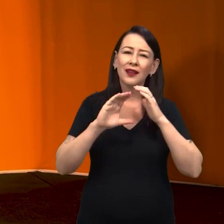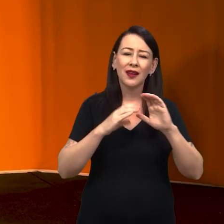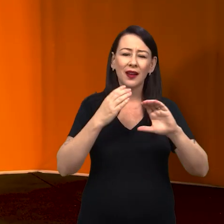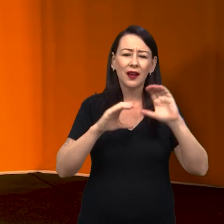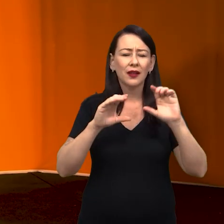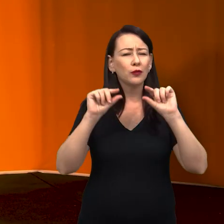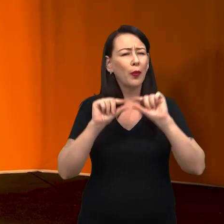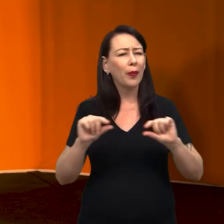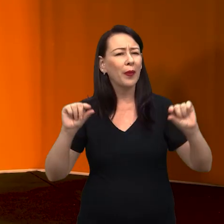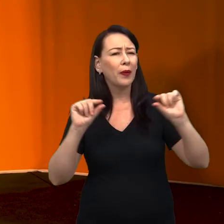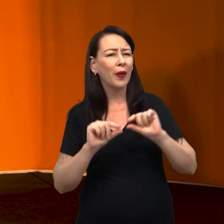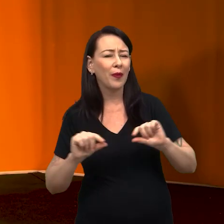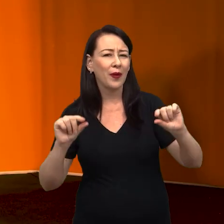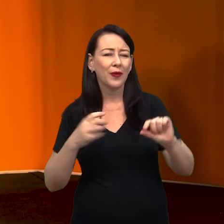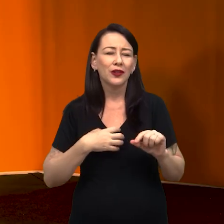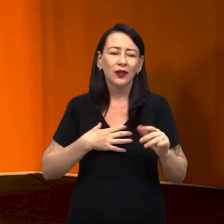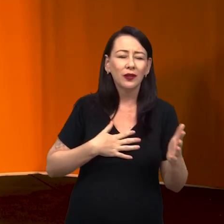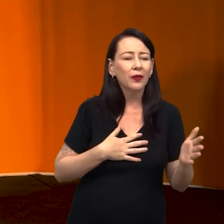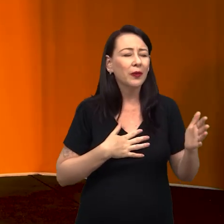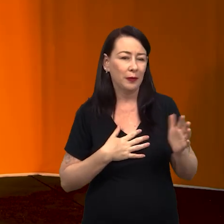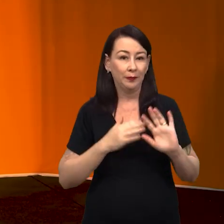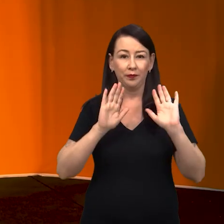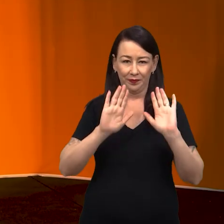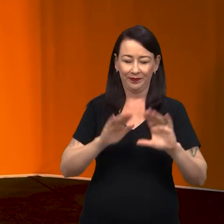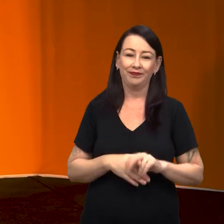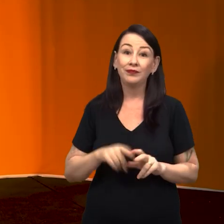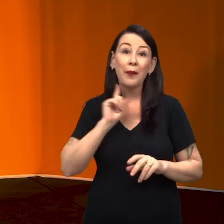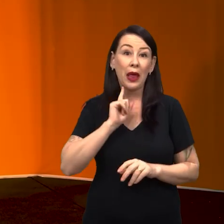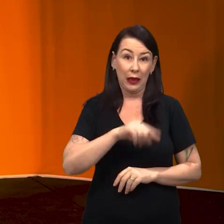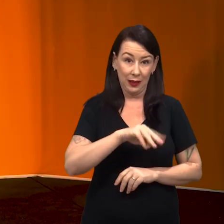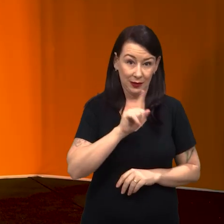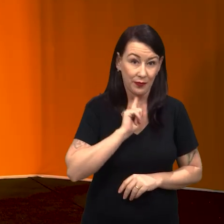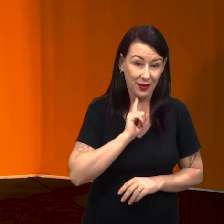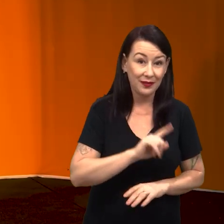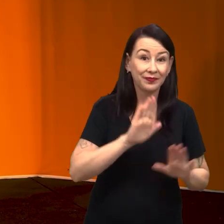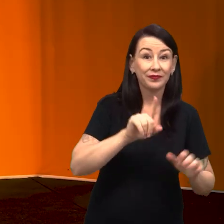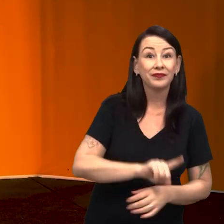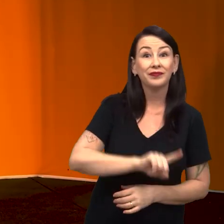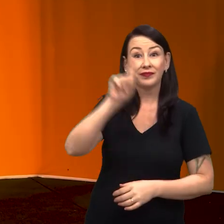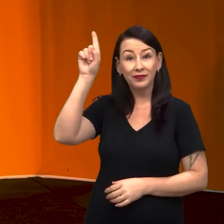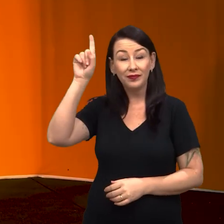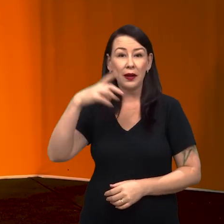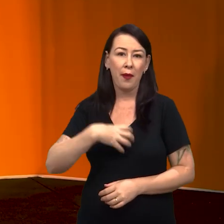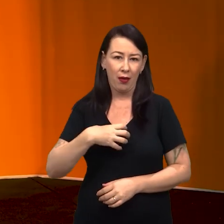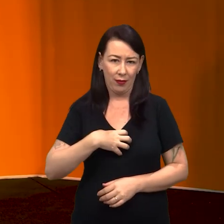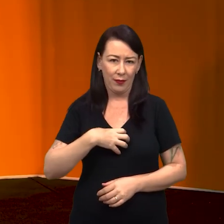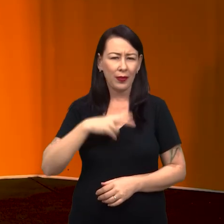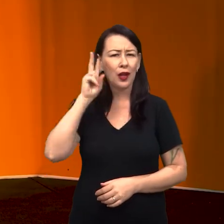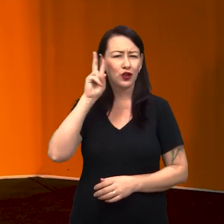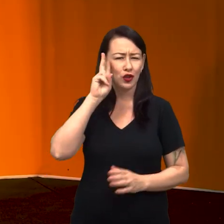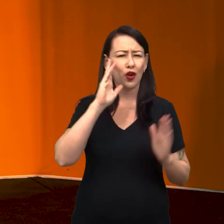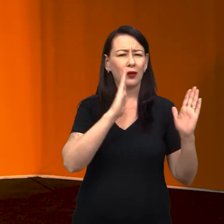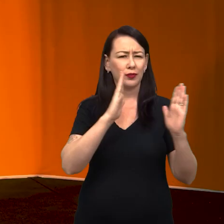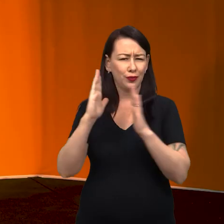inteiramente, né, cantado com uma melodia preciosa. Esse é mineiro. Agora você vai lá para a Bahia, a mesma